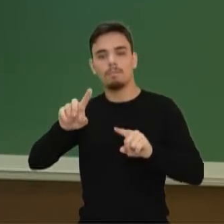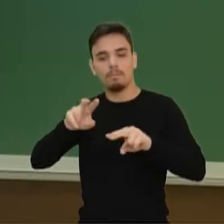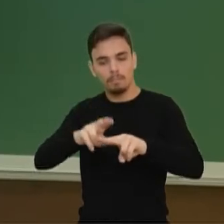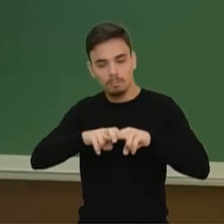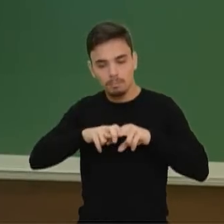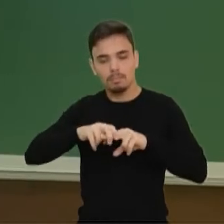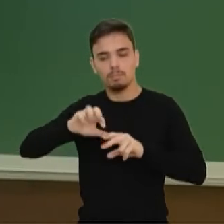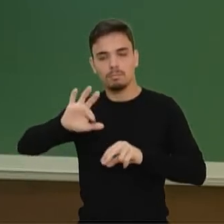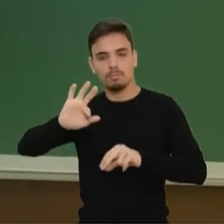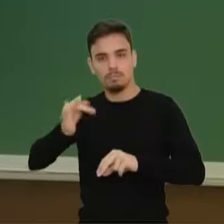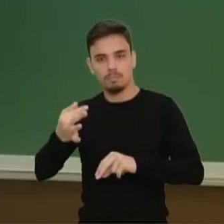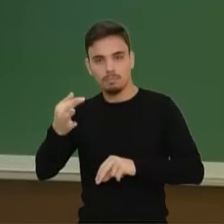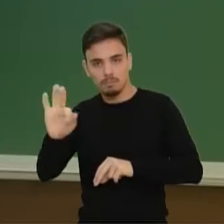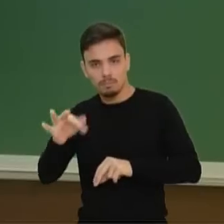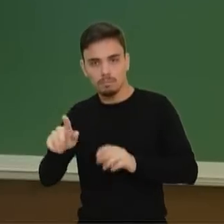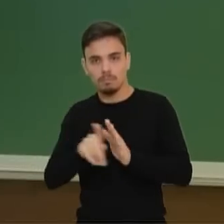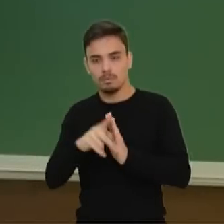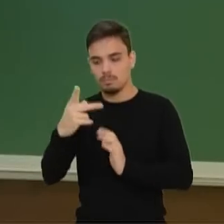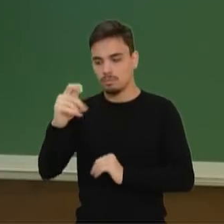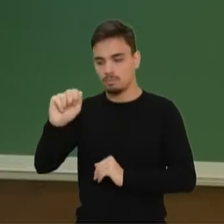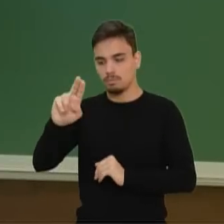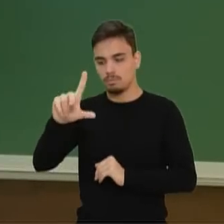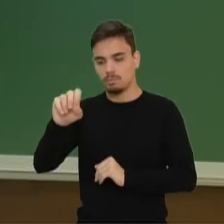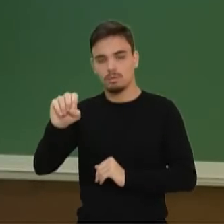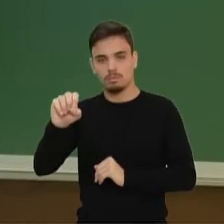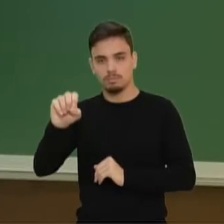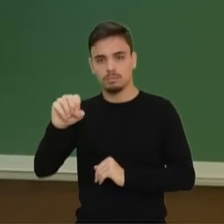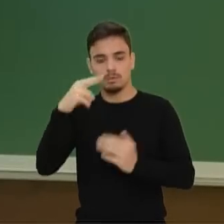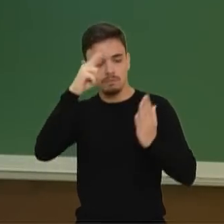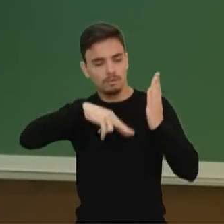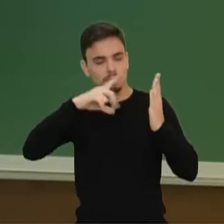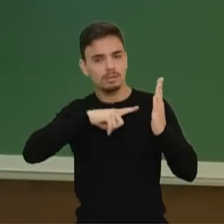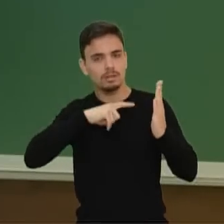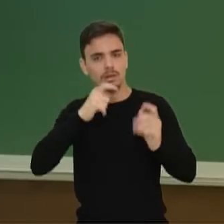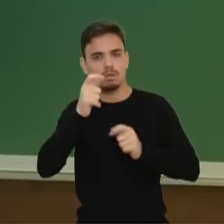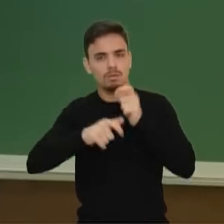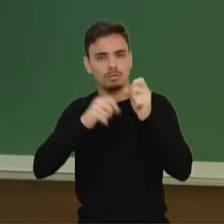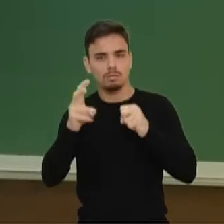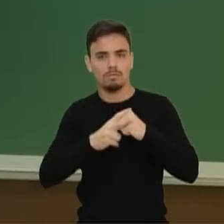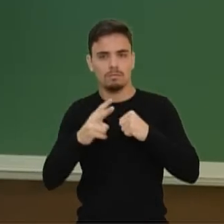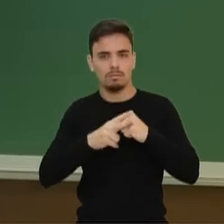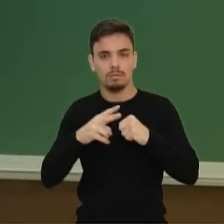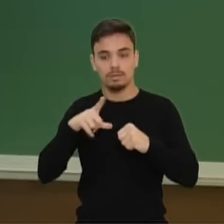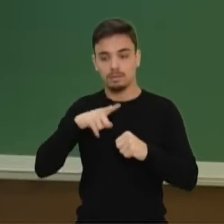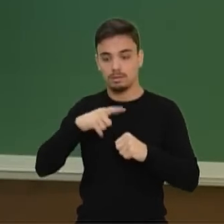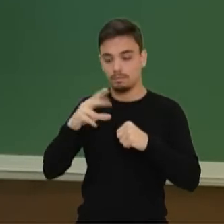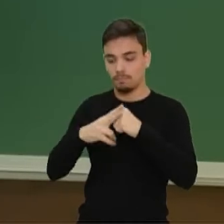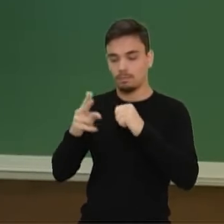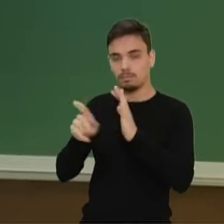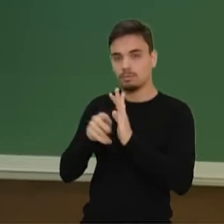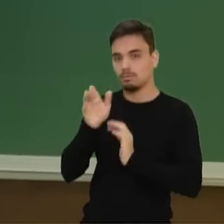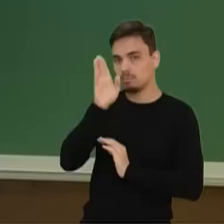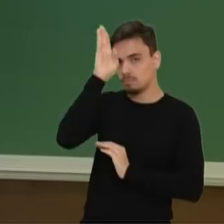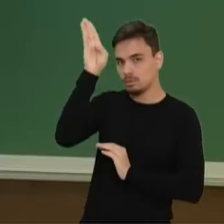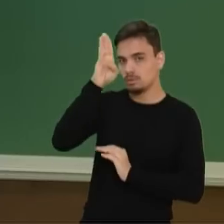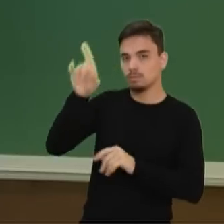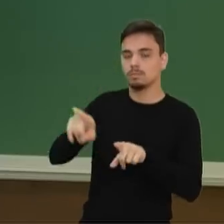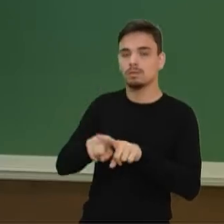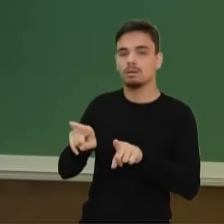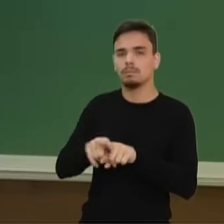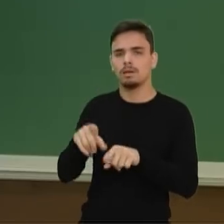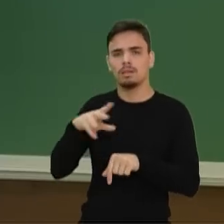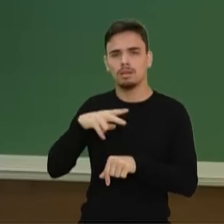Lá, veja lá se tem locução verbal, veja lá o verbo no particípio, verifiquem lá a